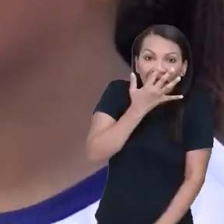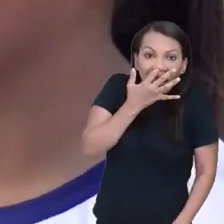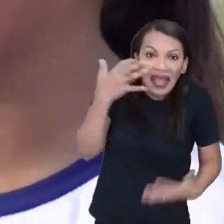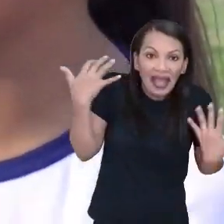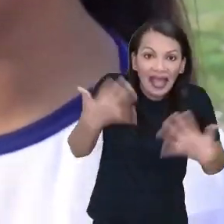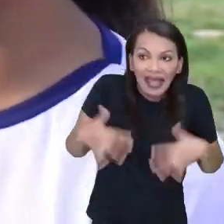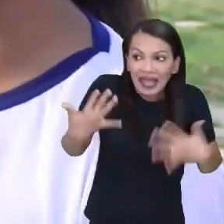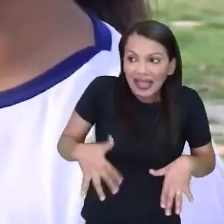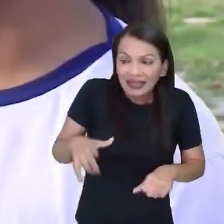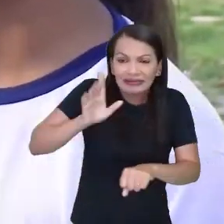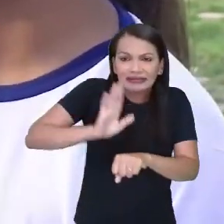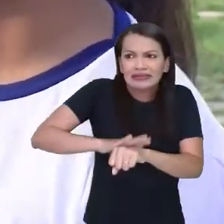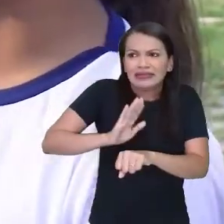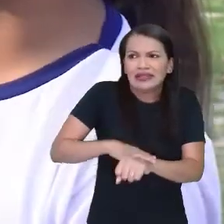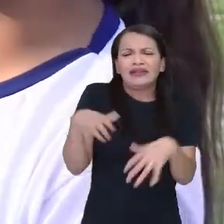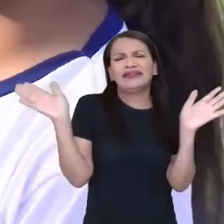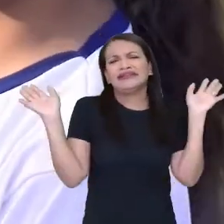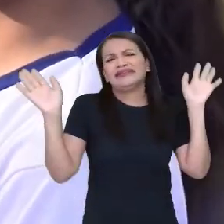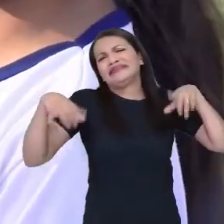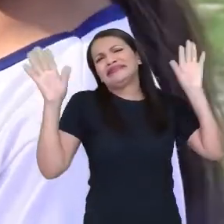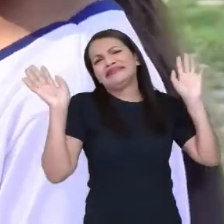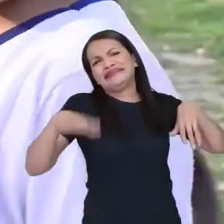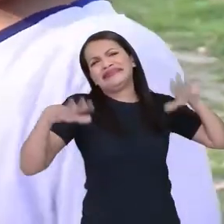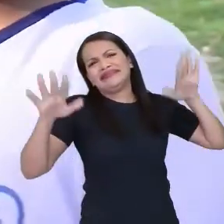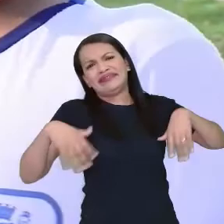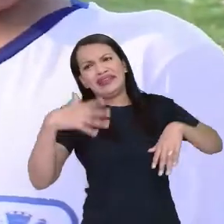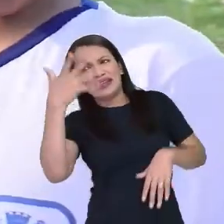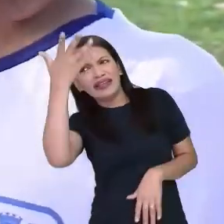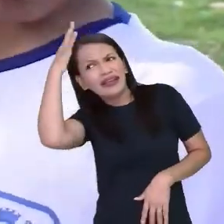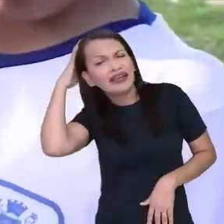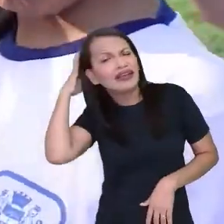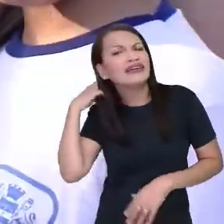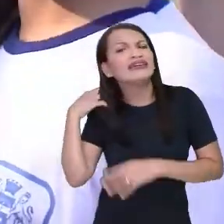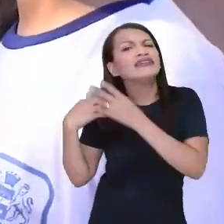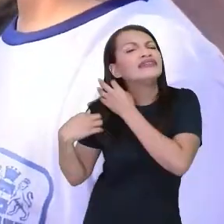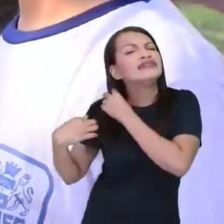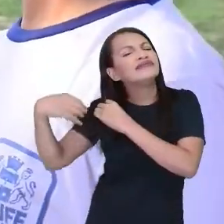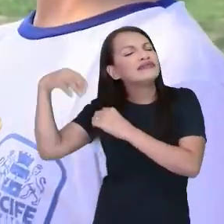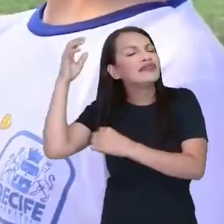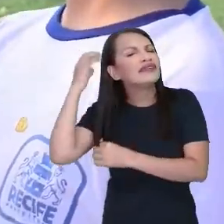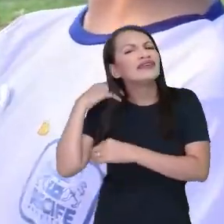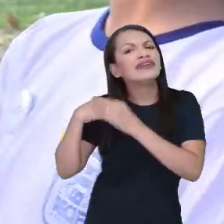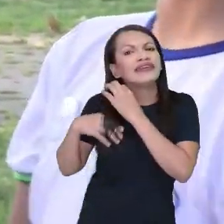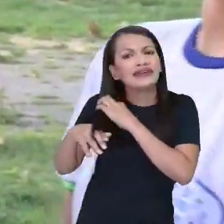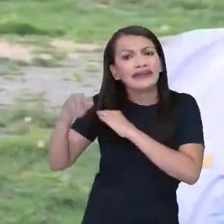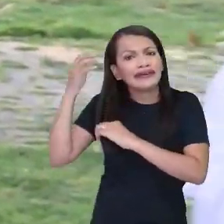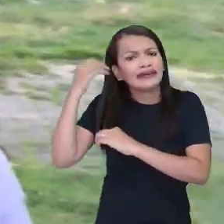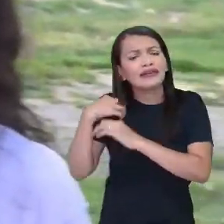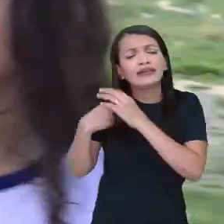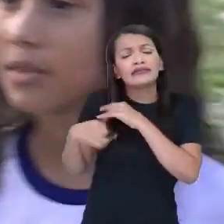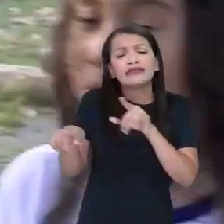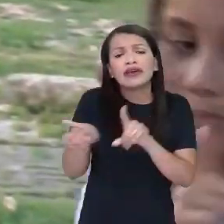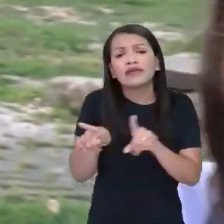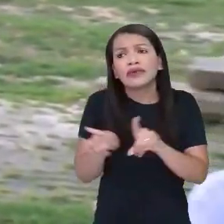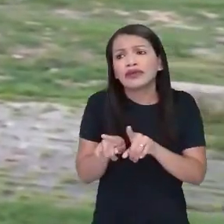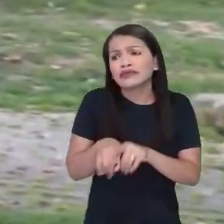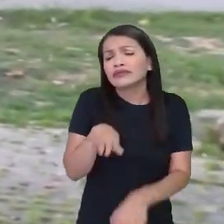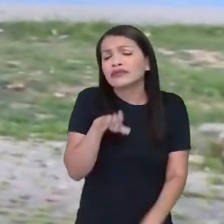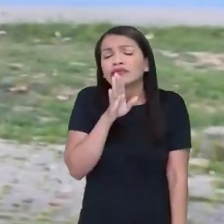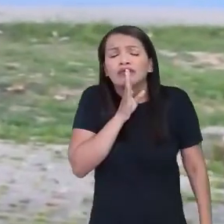nada ter que pintar os cabelos com o tempo calada